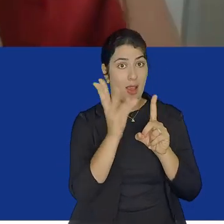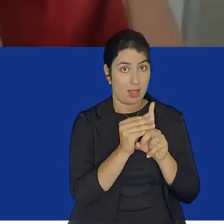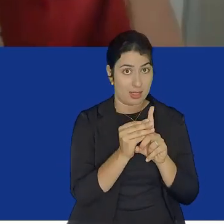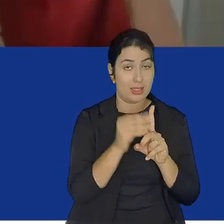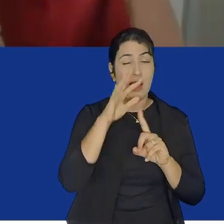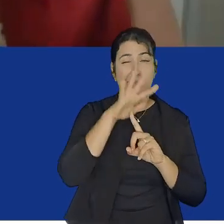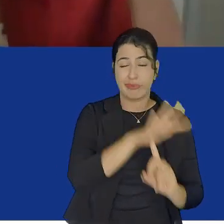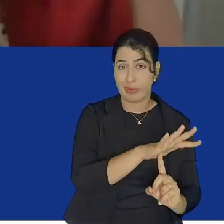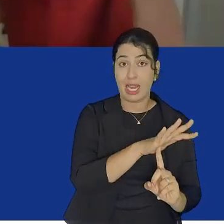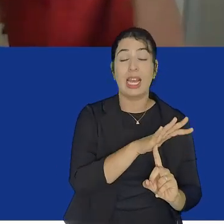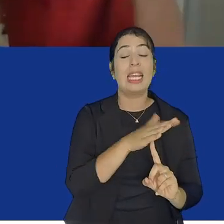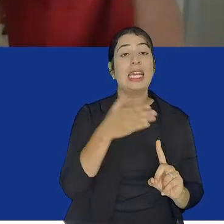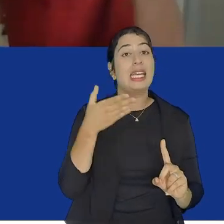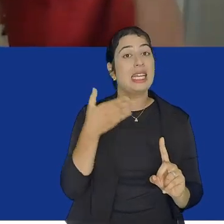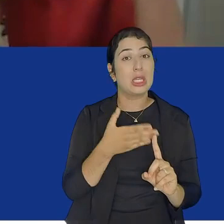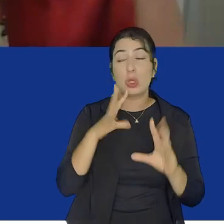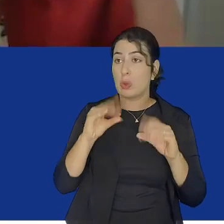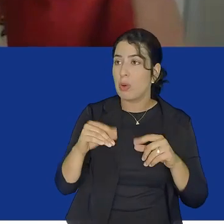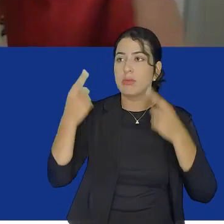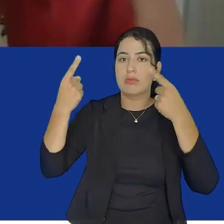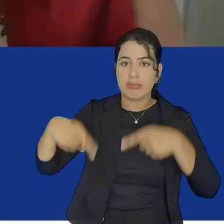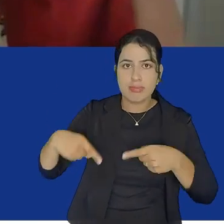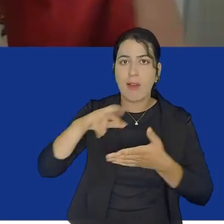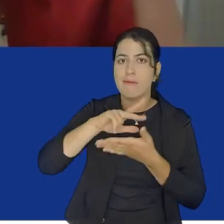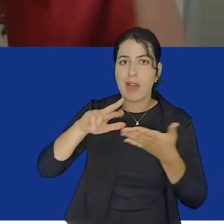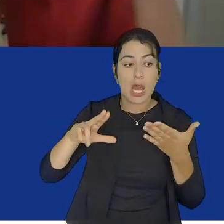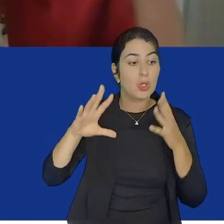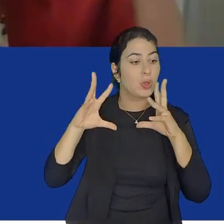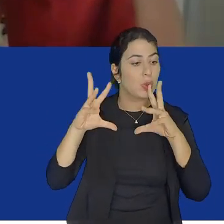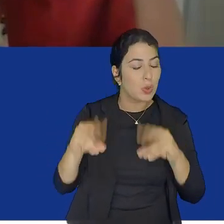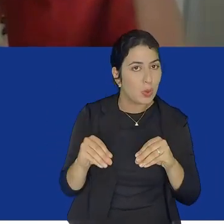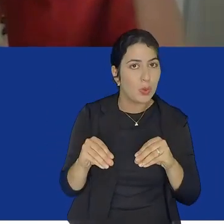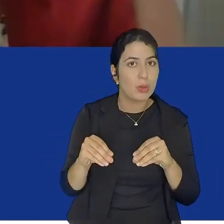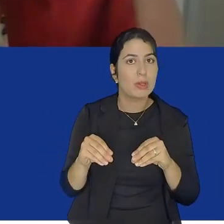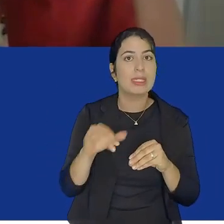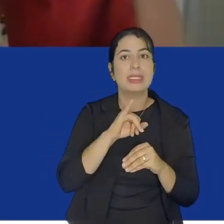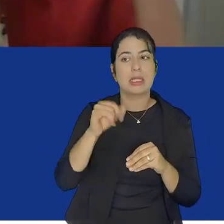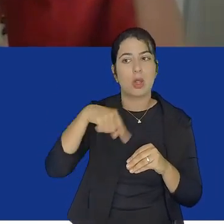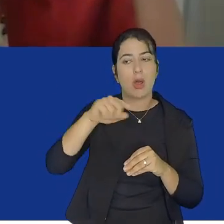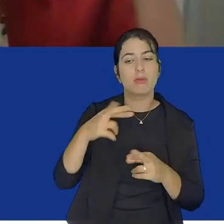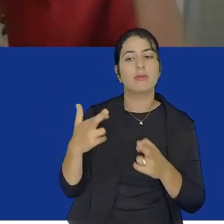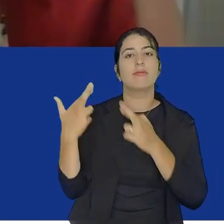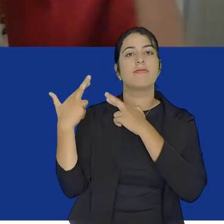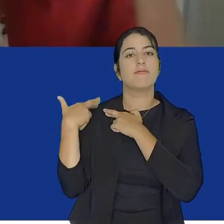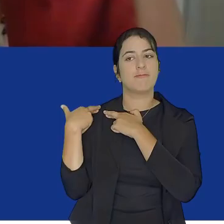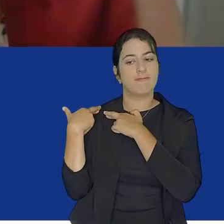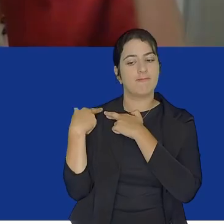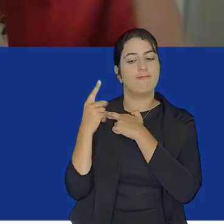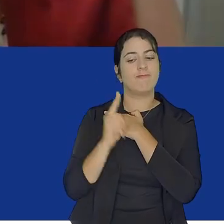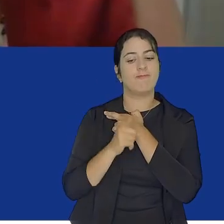trouxe, o assédio, o conflito, o desencontro, se a gente assume a responsabilidade de que aconteceu alguma coisa aqui